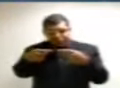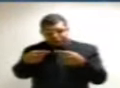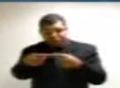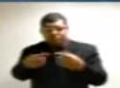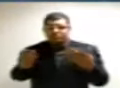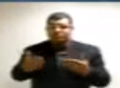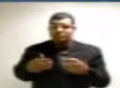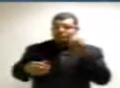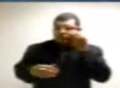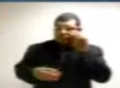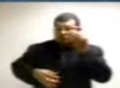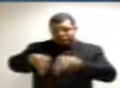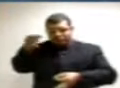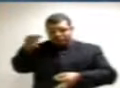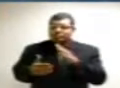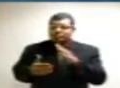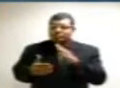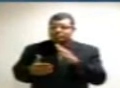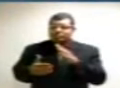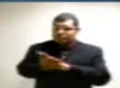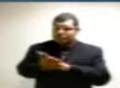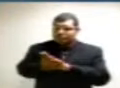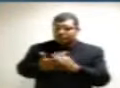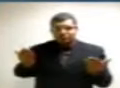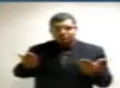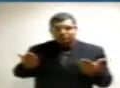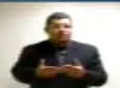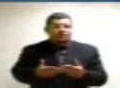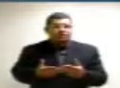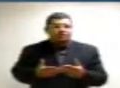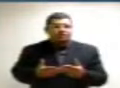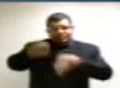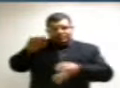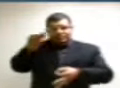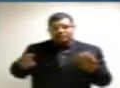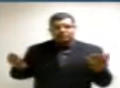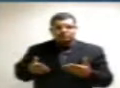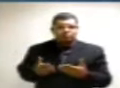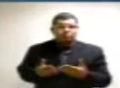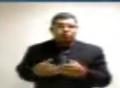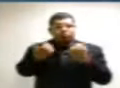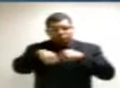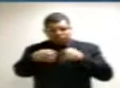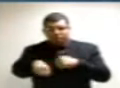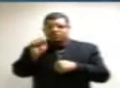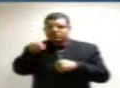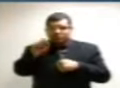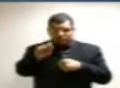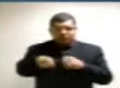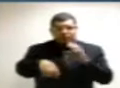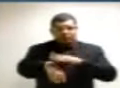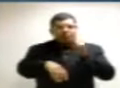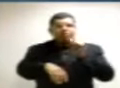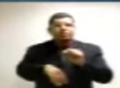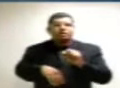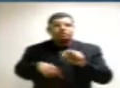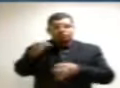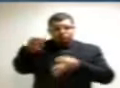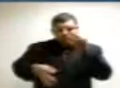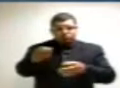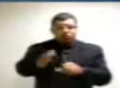decisão é inconsistente do ponto de vista jurídico, não estou mais nem discutindo que o tribunal precisa mais